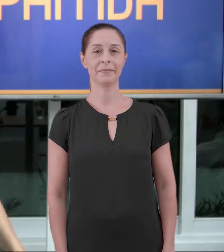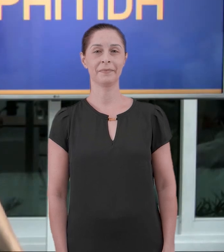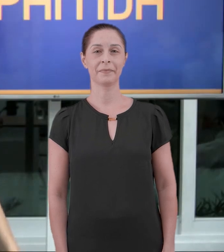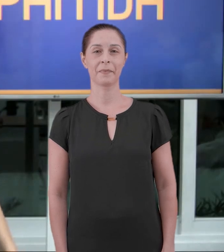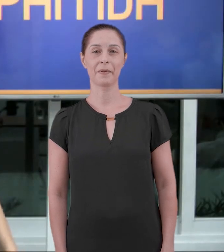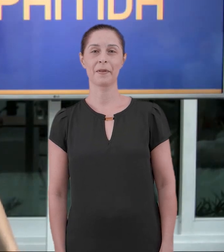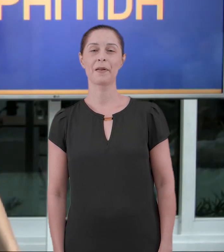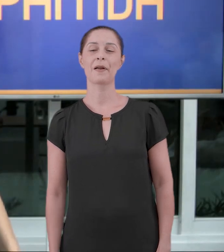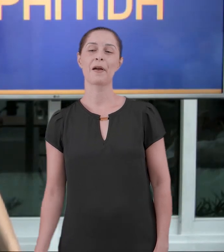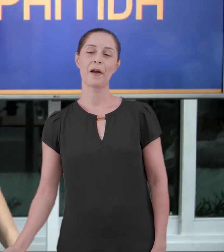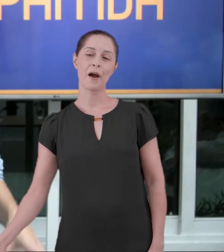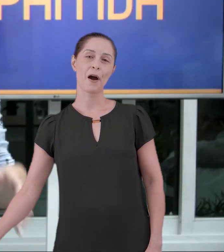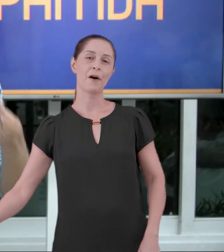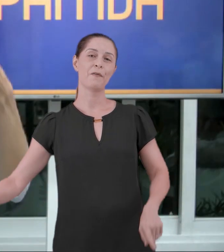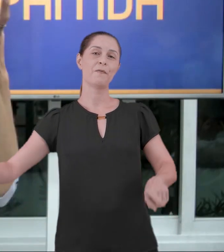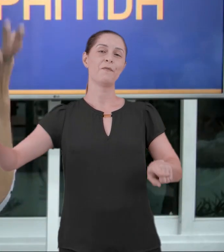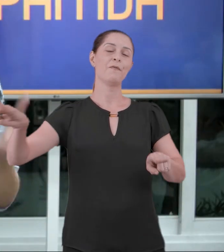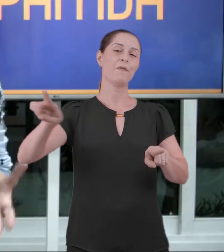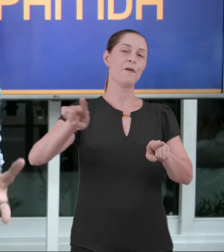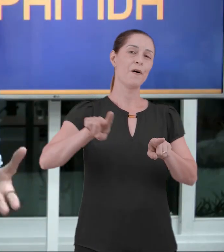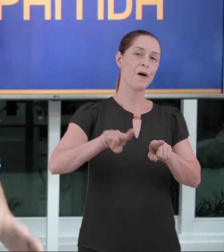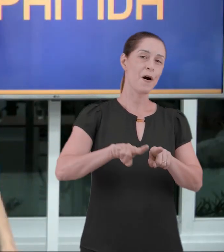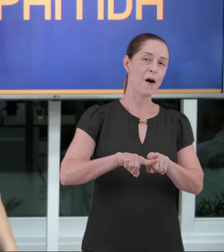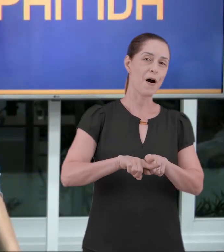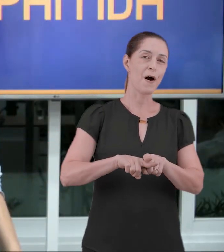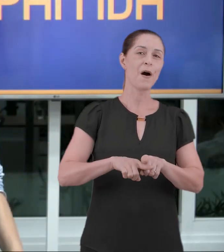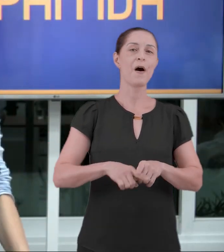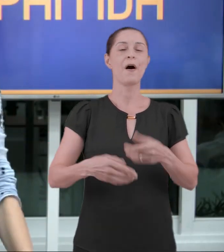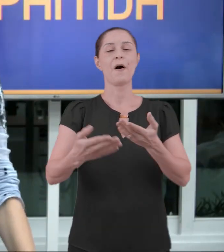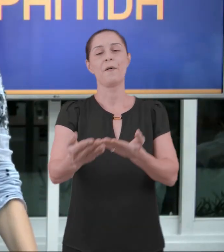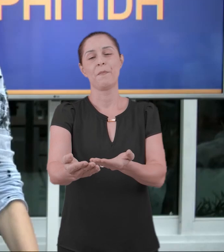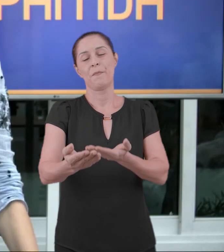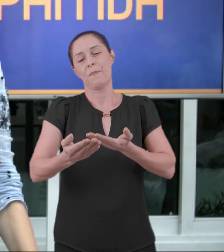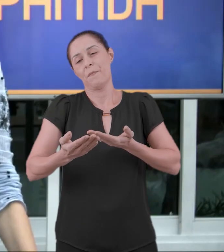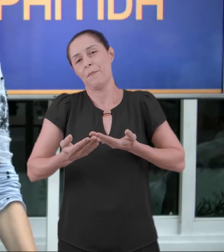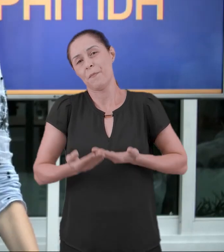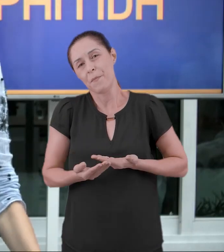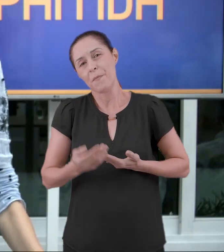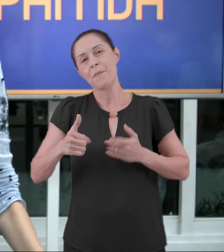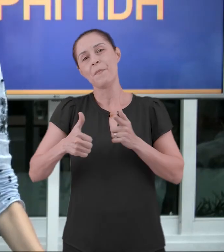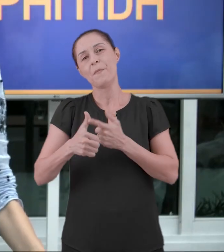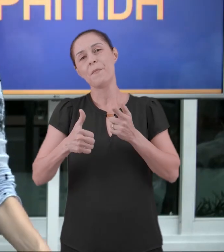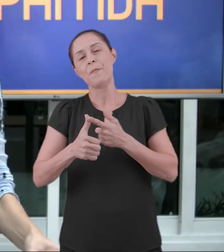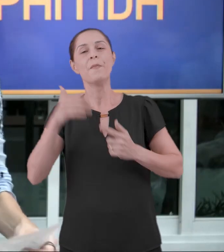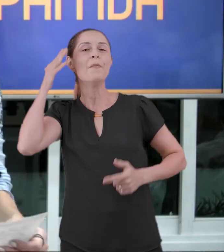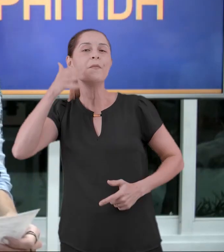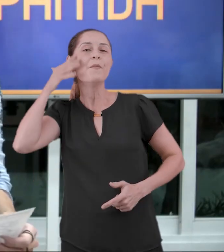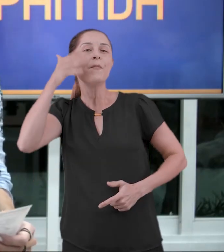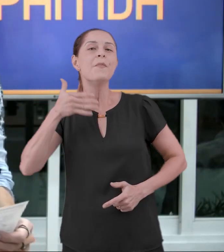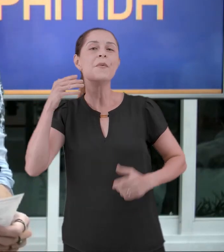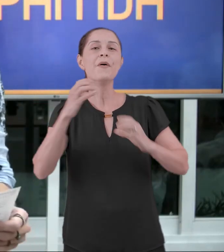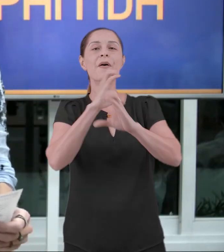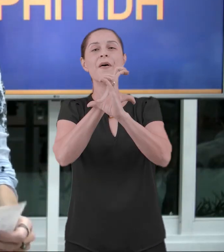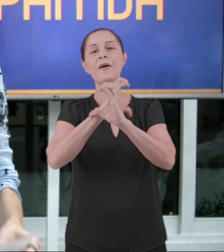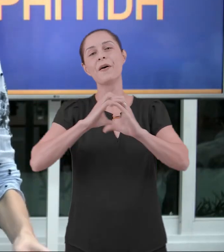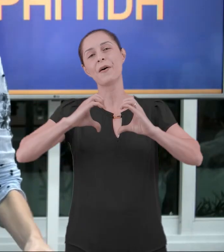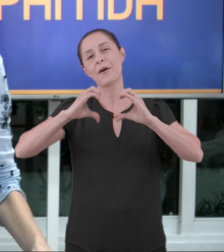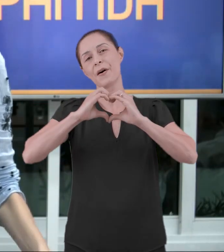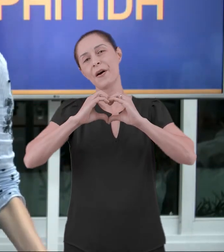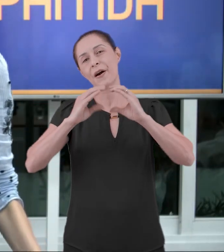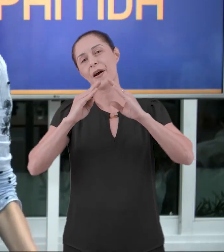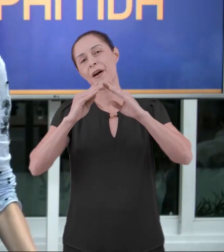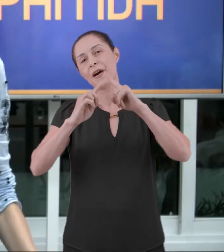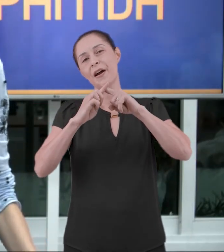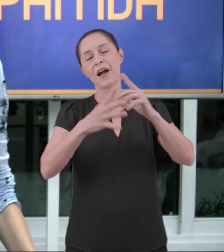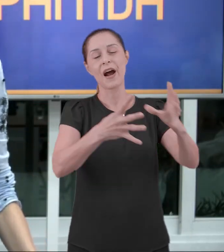De volta, bem-vindos à primeira conferência GEPANDA, a Igreja Acolhedora de Pessoas